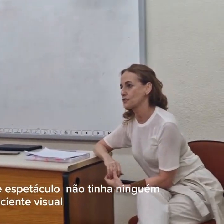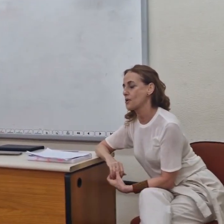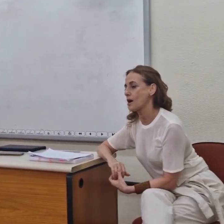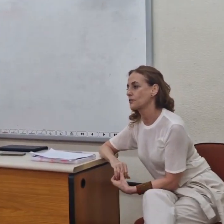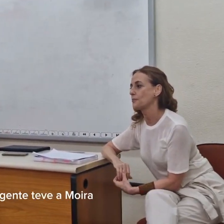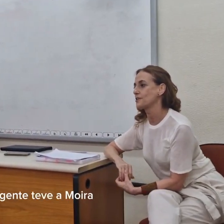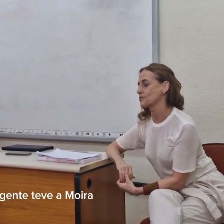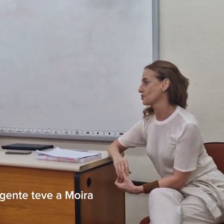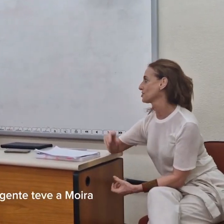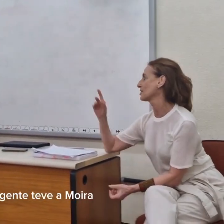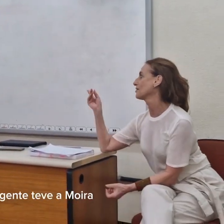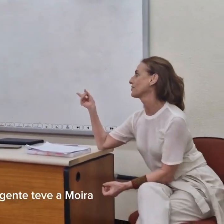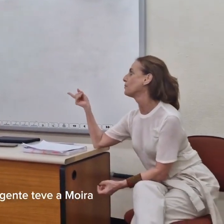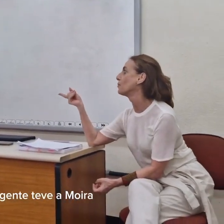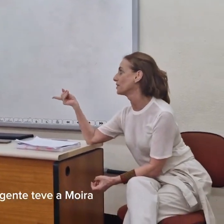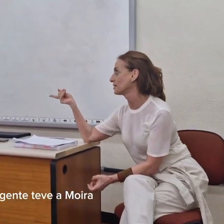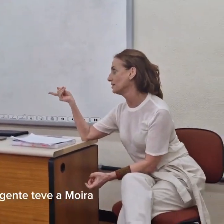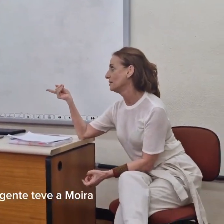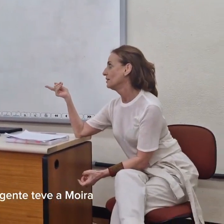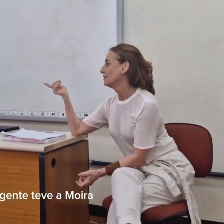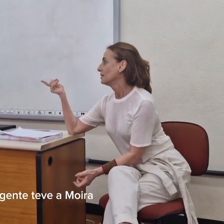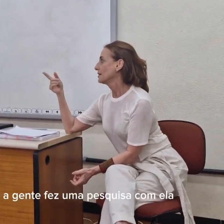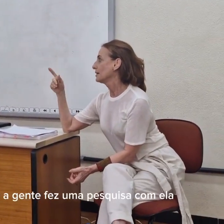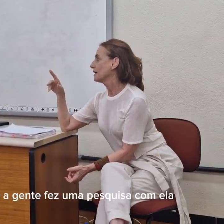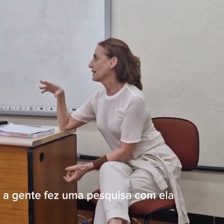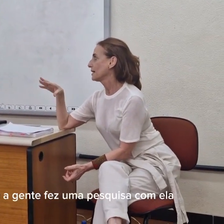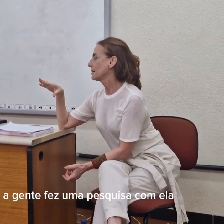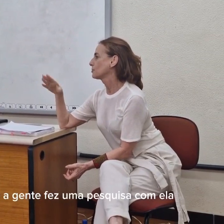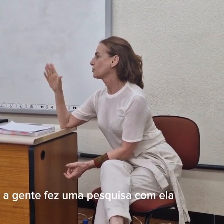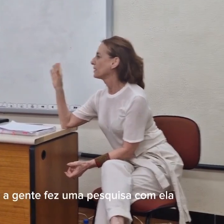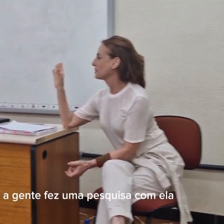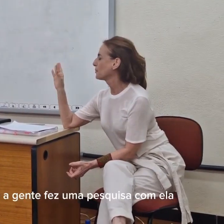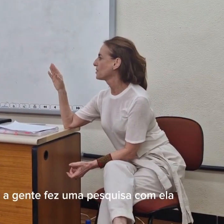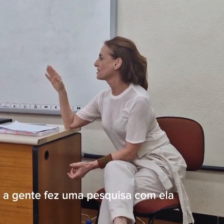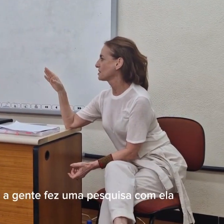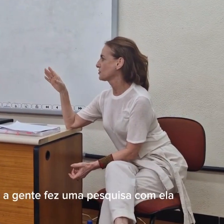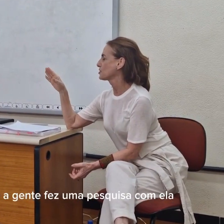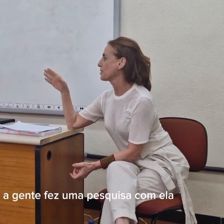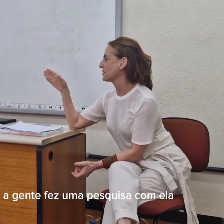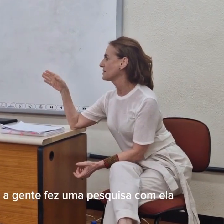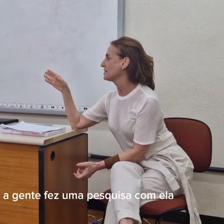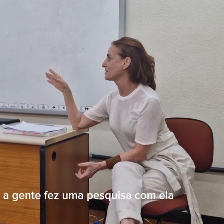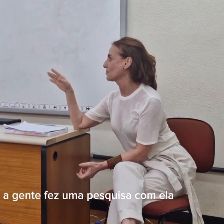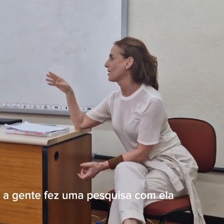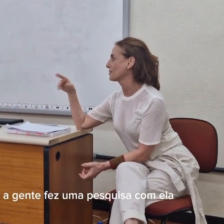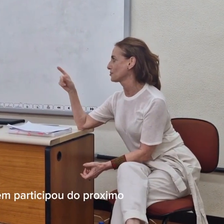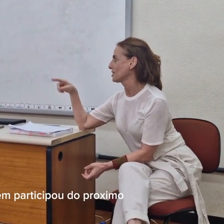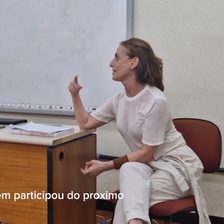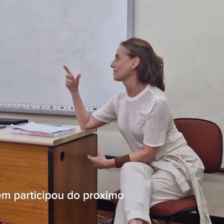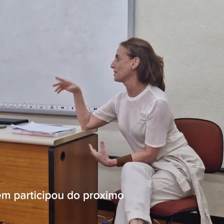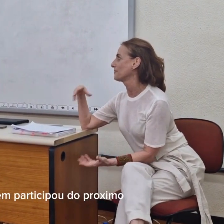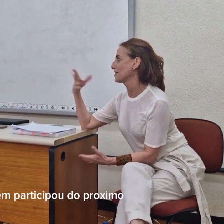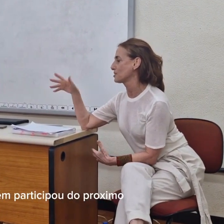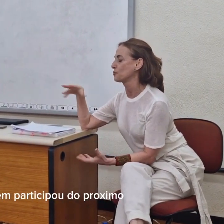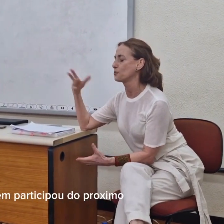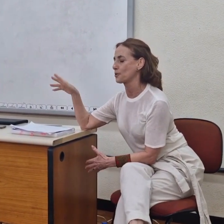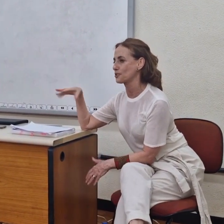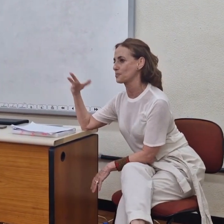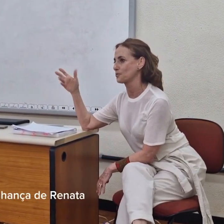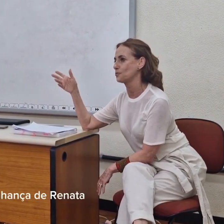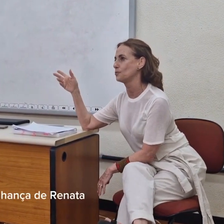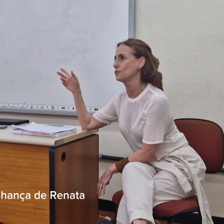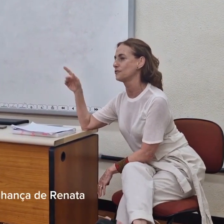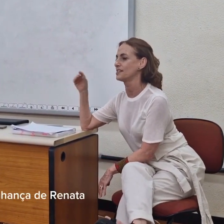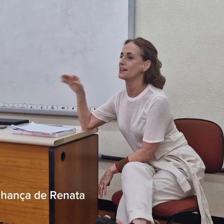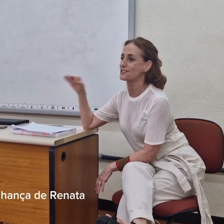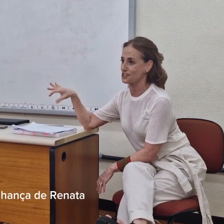de ser visual, depois a gente teve a Moira, que ela entrou depois e a gente fez uma pesquisa com ela, onde ela também foi assistida